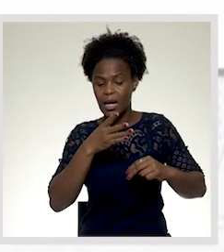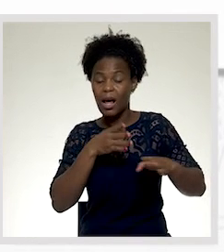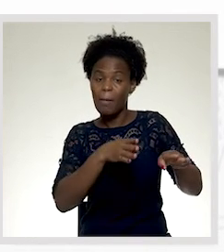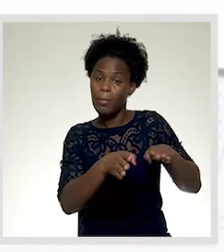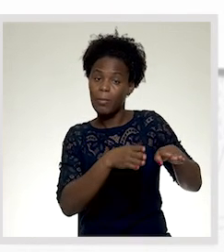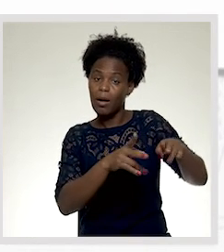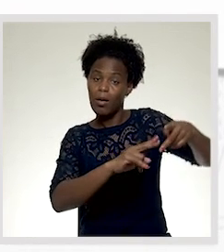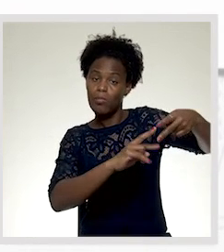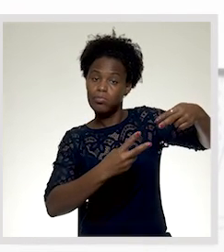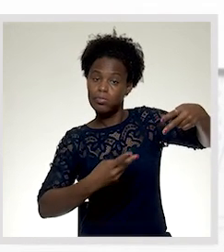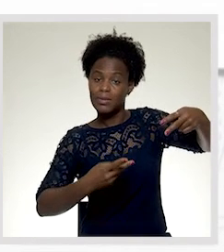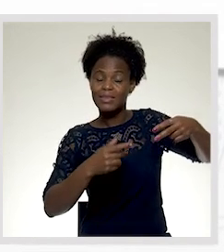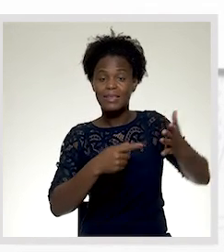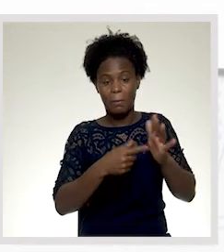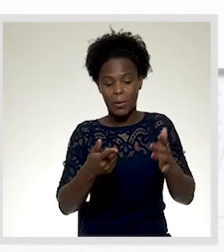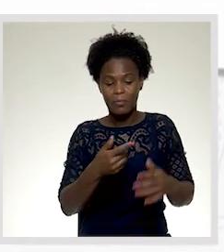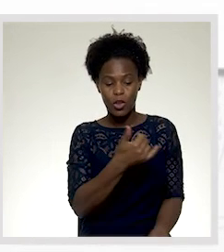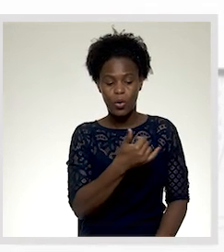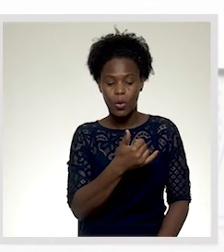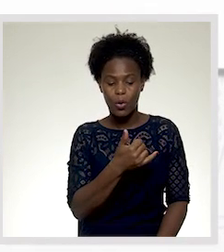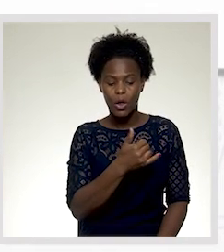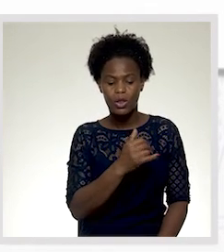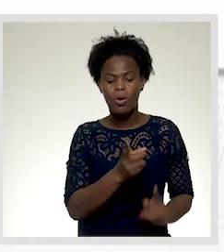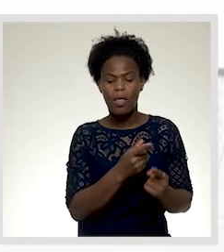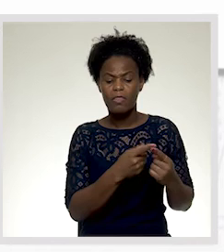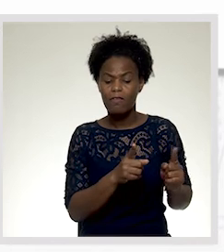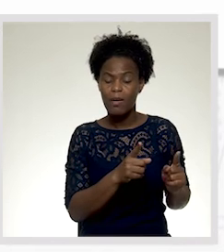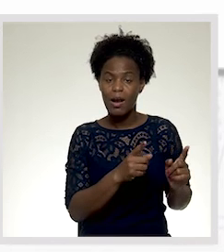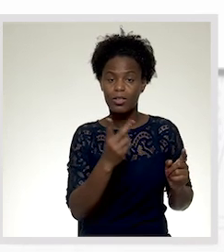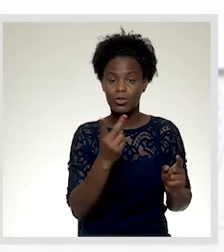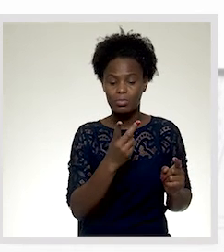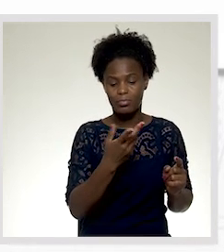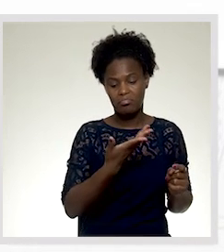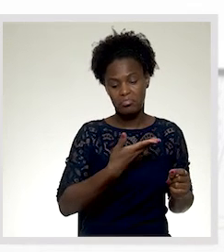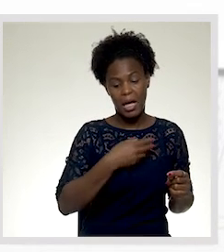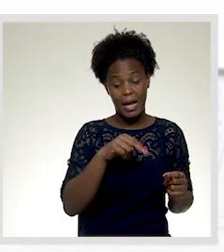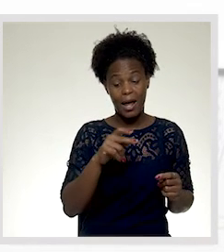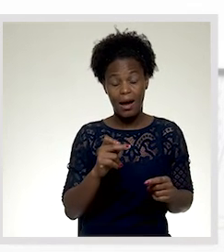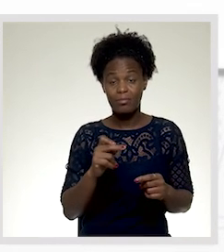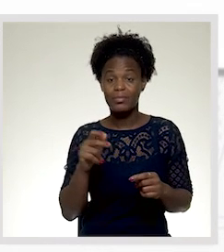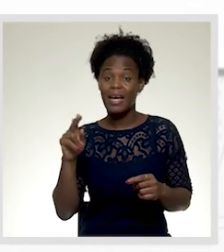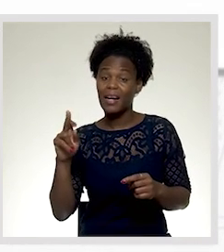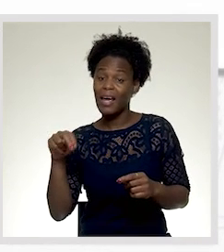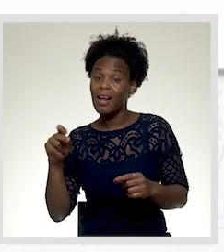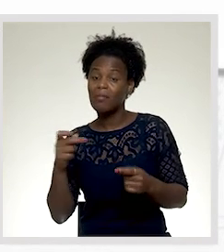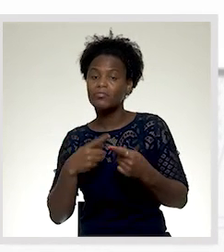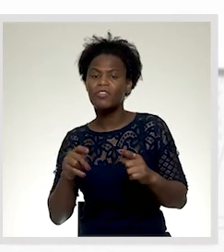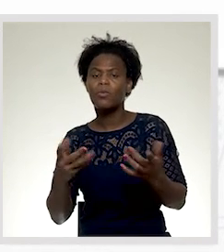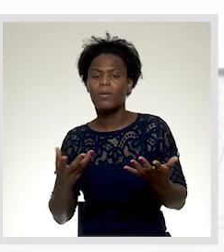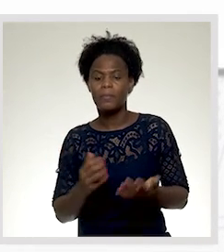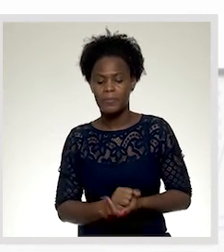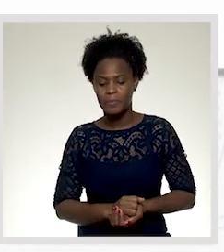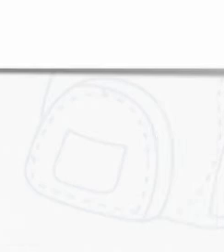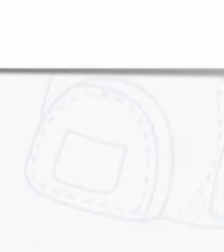disserem antiparalelas. 2. Em que diferem entre si as moléculas do DNA